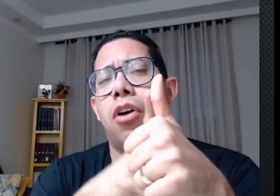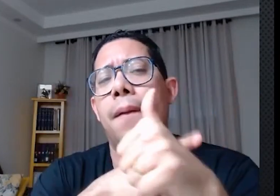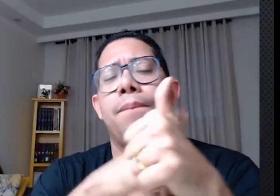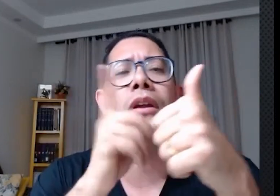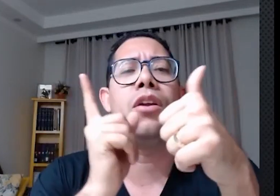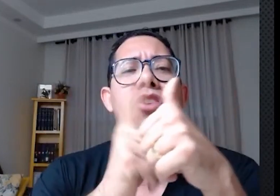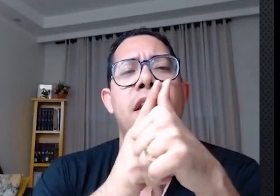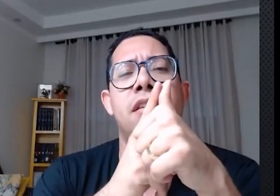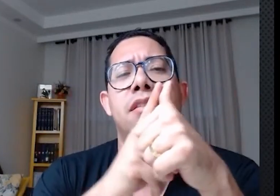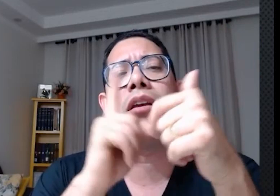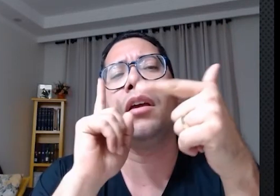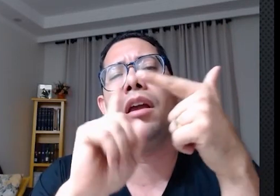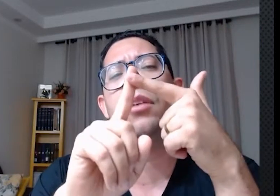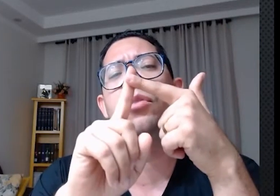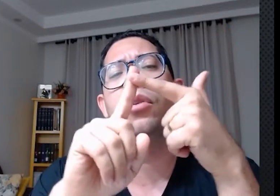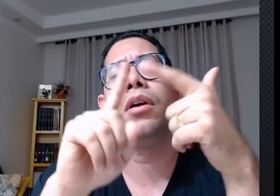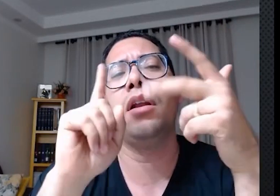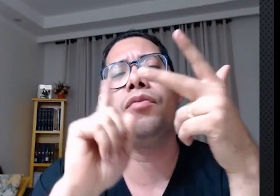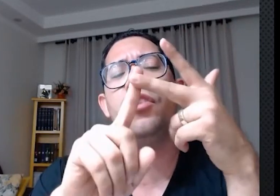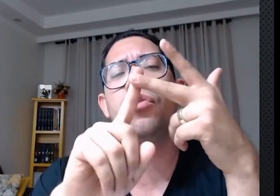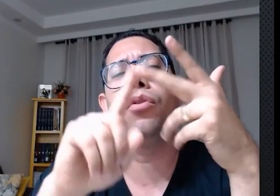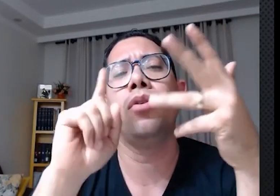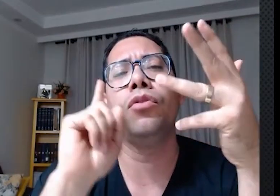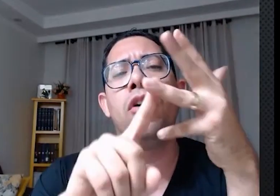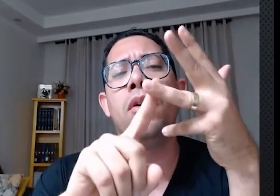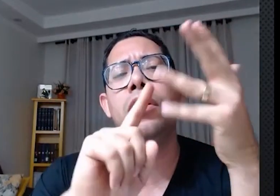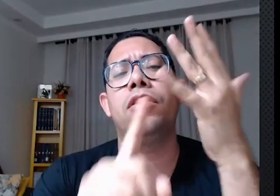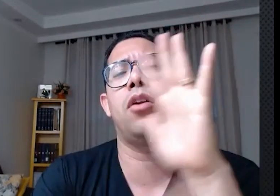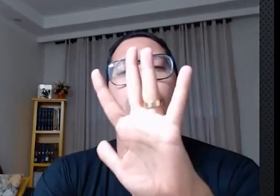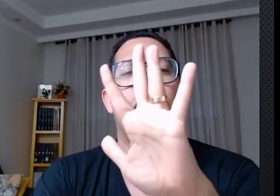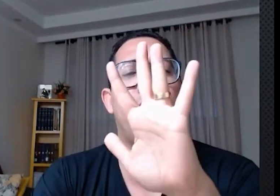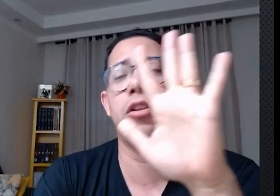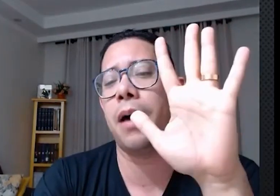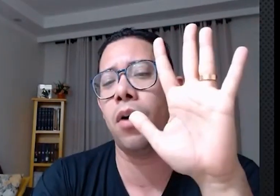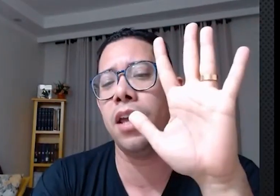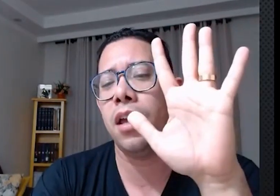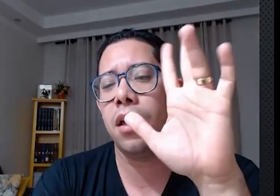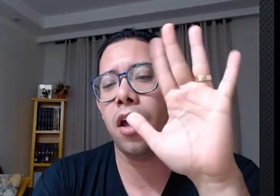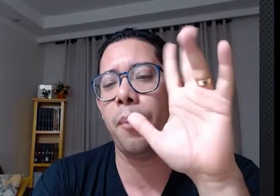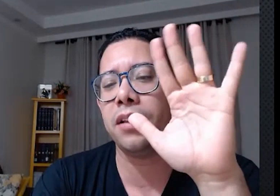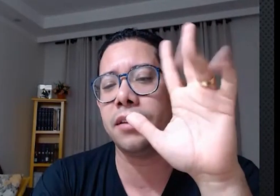Olha só, Gênesis, Êxodo, Levítico, Número, Deuteronômio. Pronto, parou